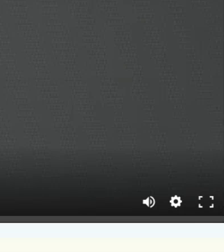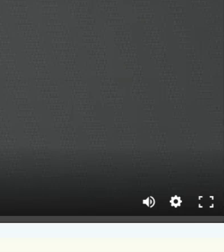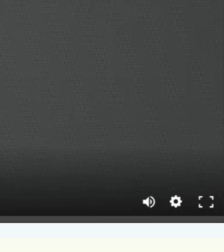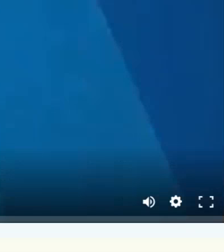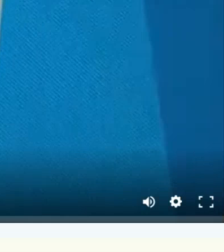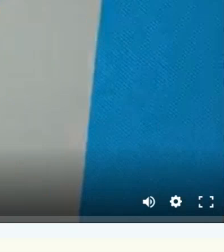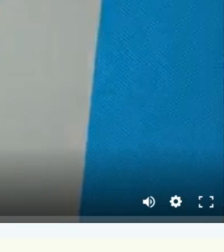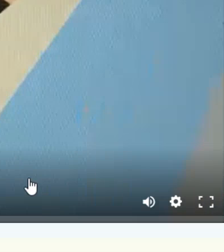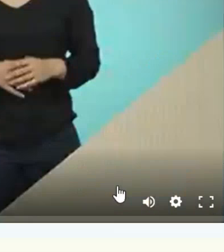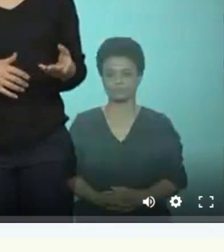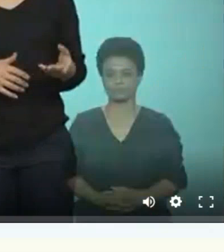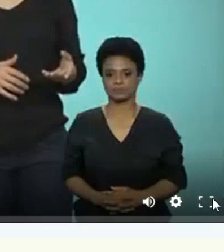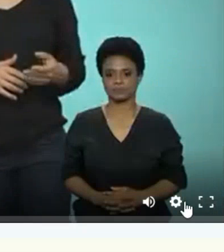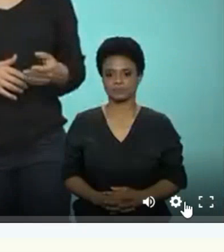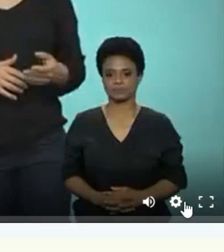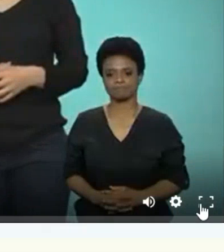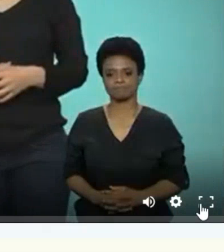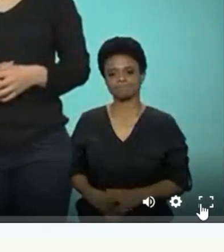3 minutos. Então, né?